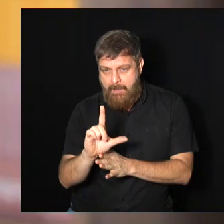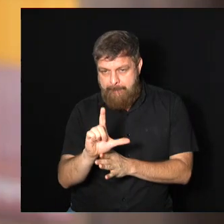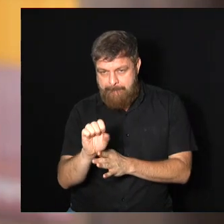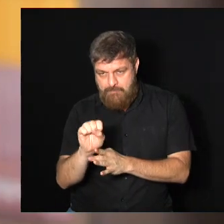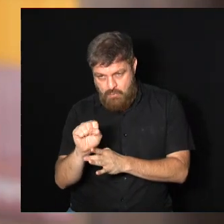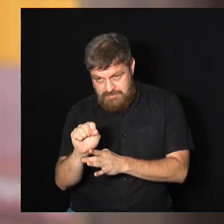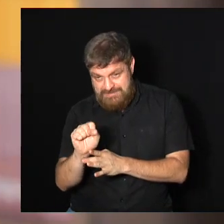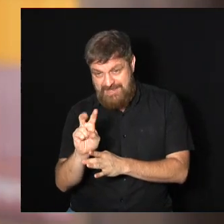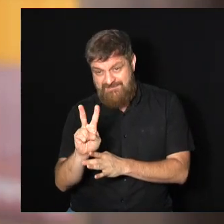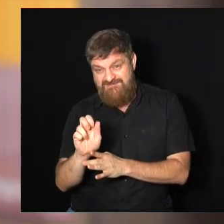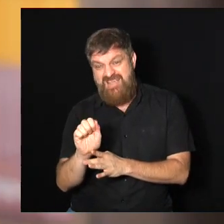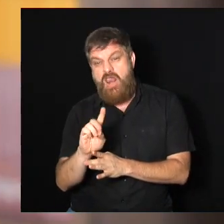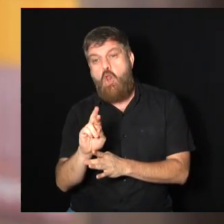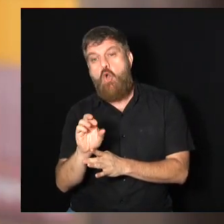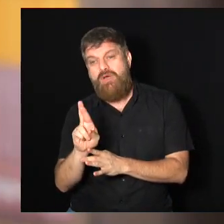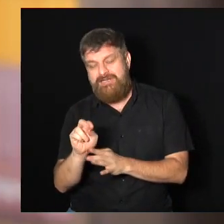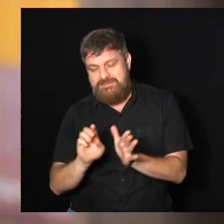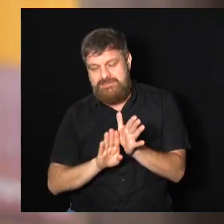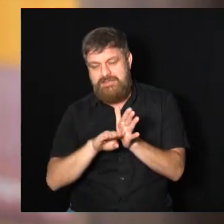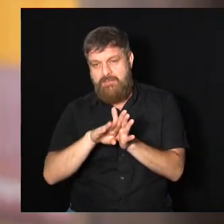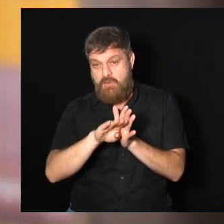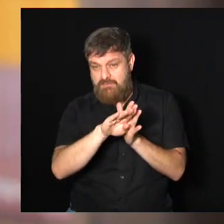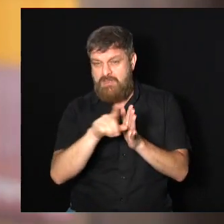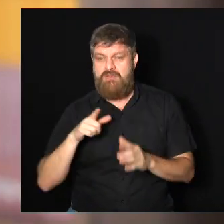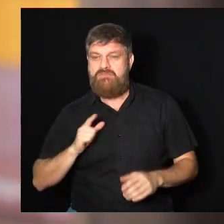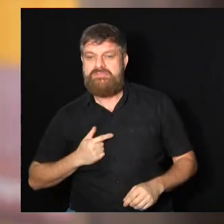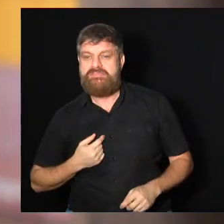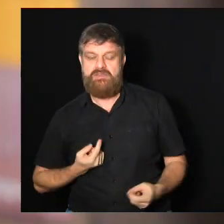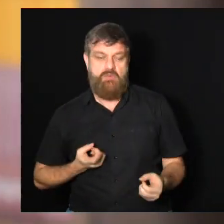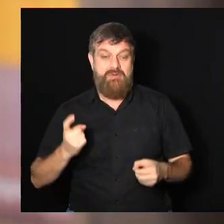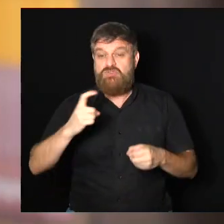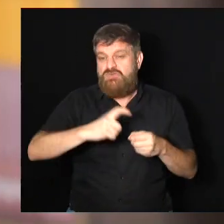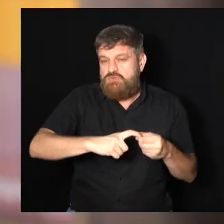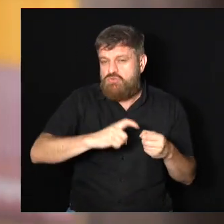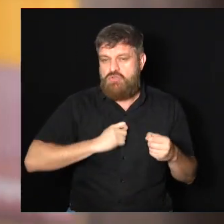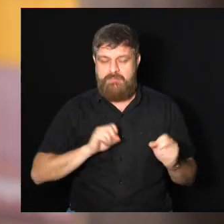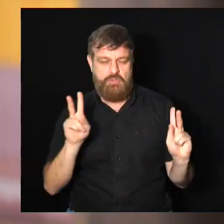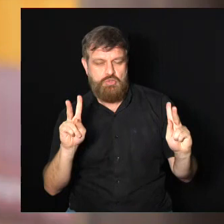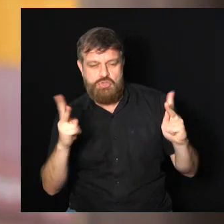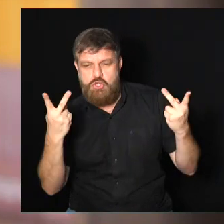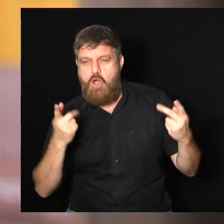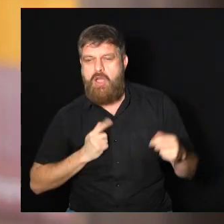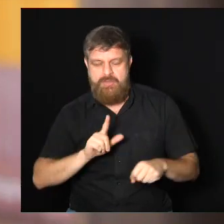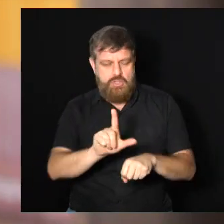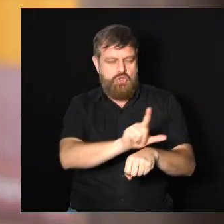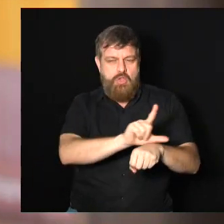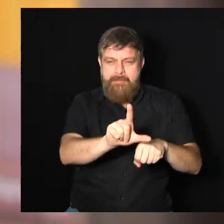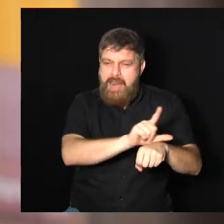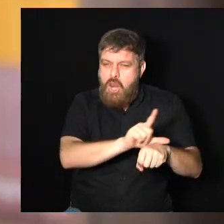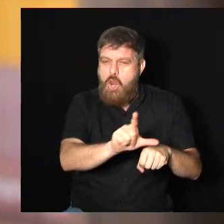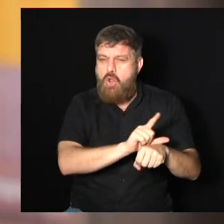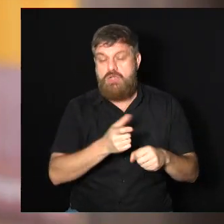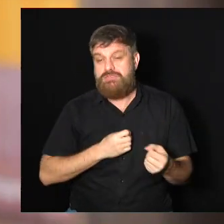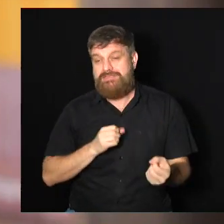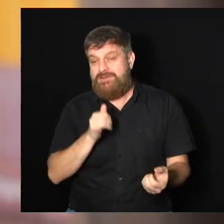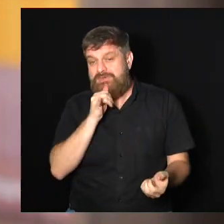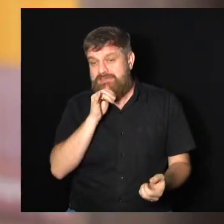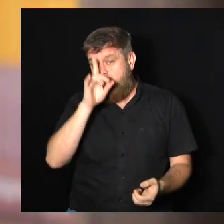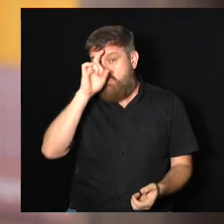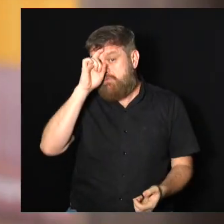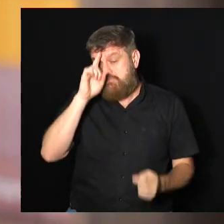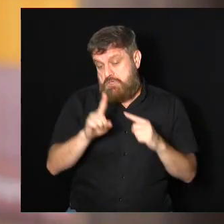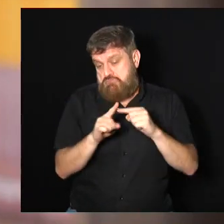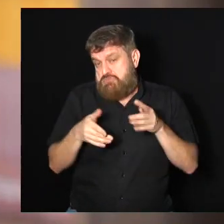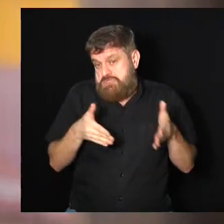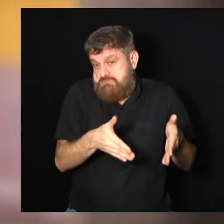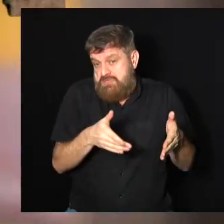um shopping center, um imóvel comercial tradicional, uma laje corporativa, ou um hospital ou um cemitério,